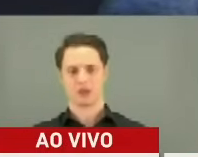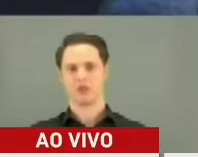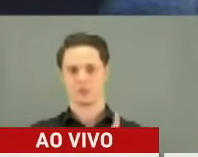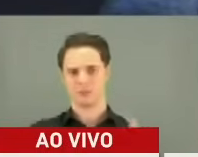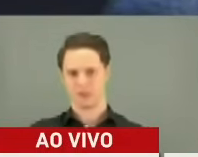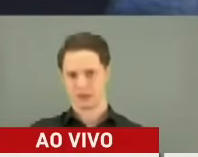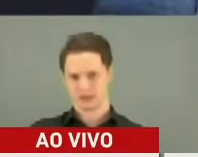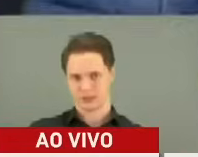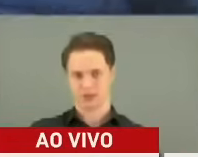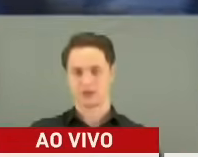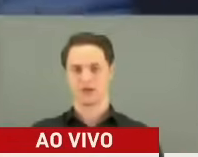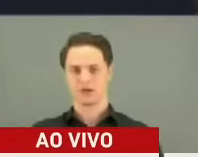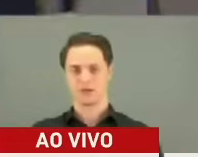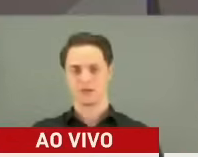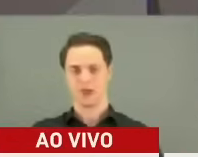de Guarda.